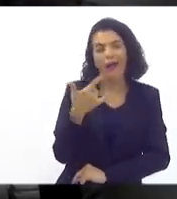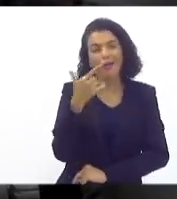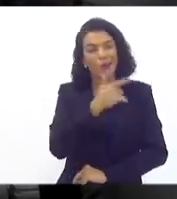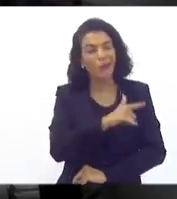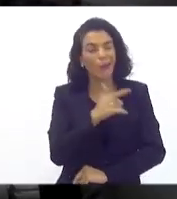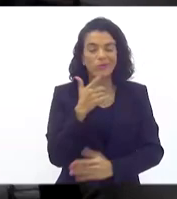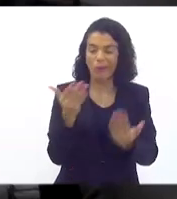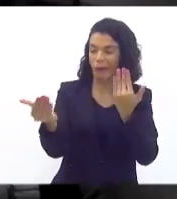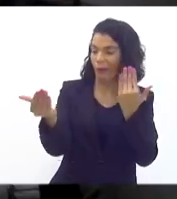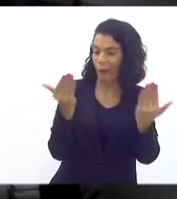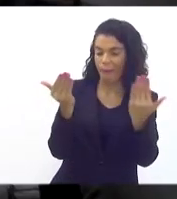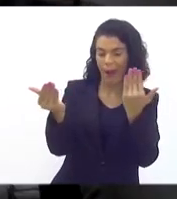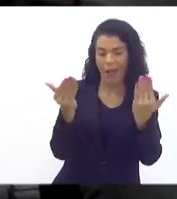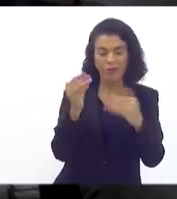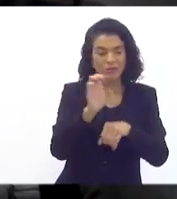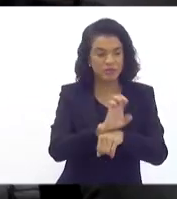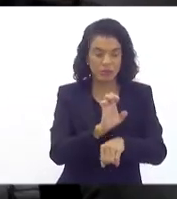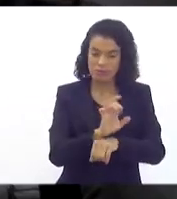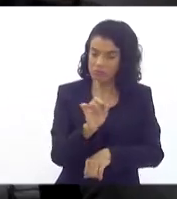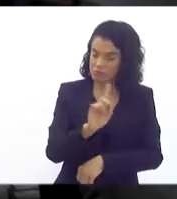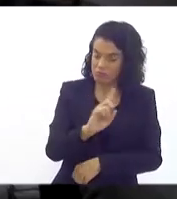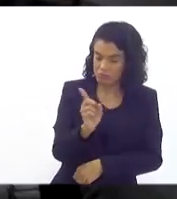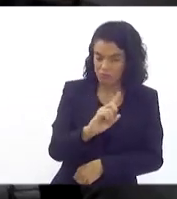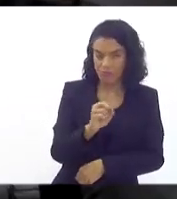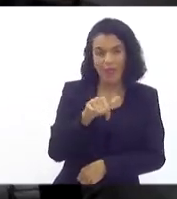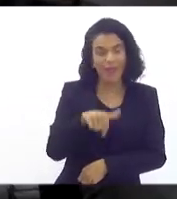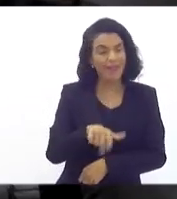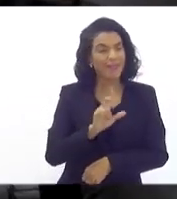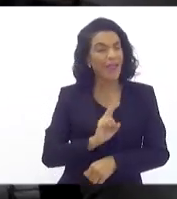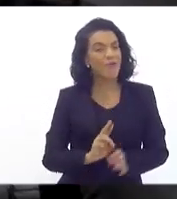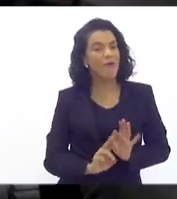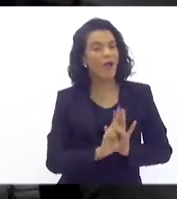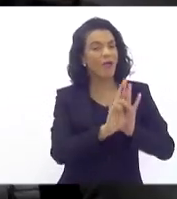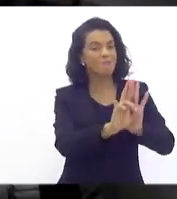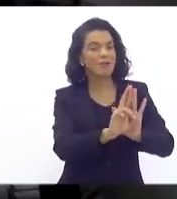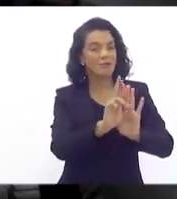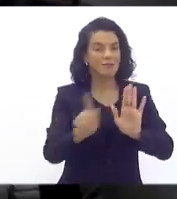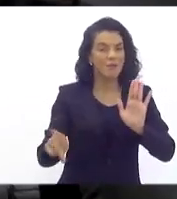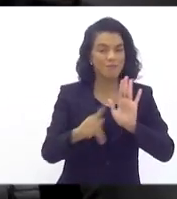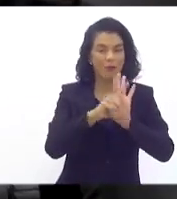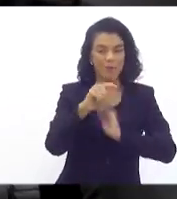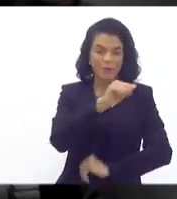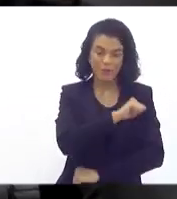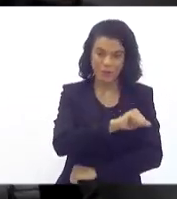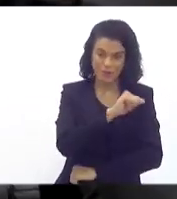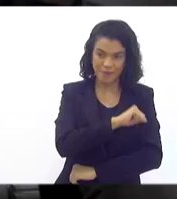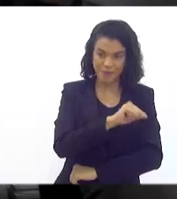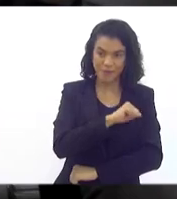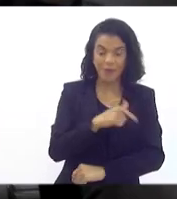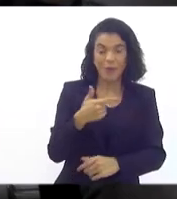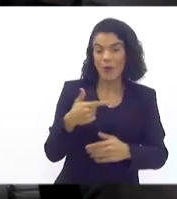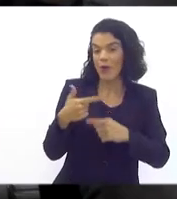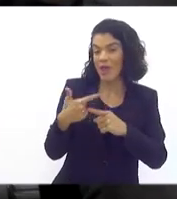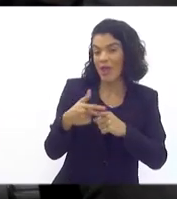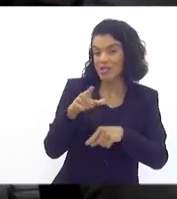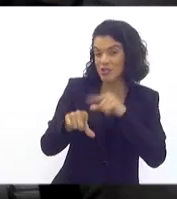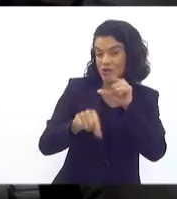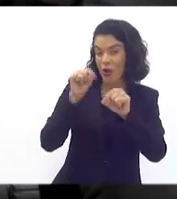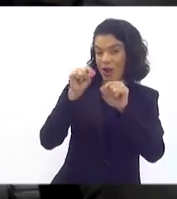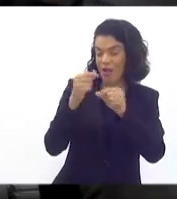chegar comparar com os outros estados nós temos o protagonismo natural até porque nós temos fizemos uma escolha quase 30 anos